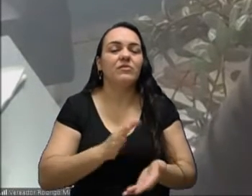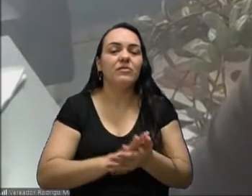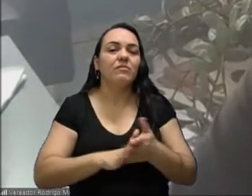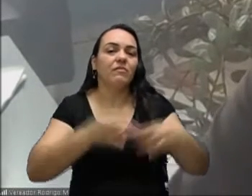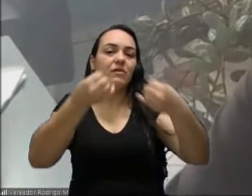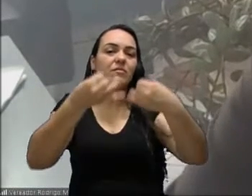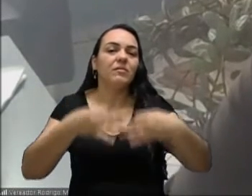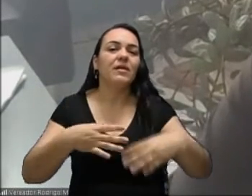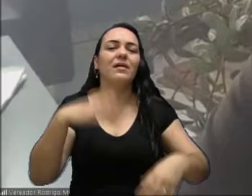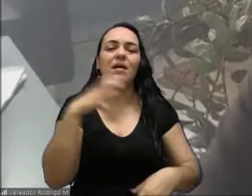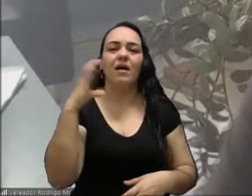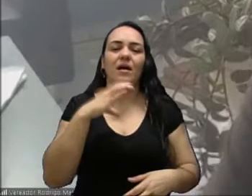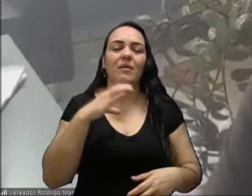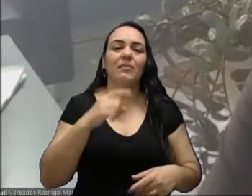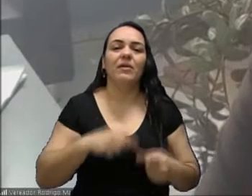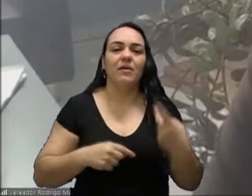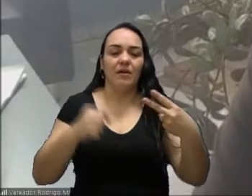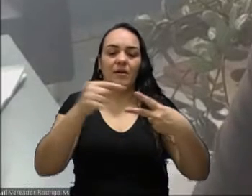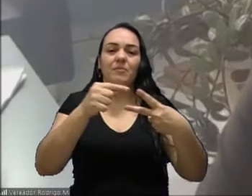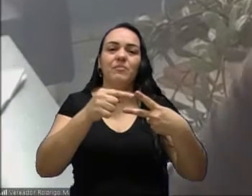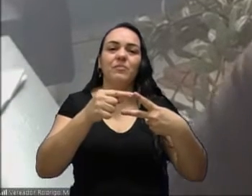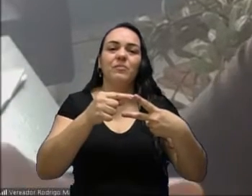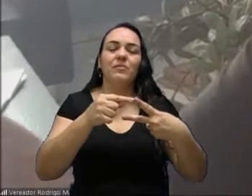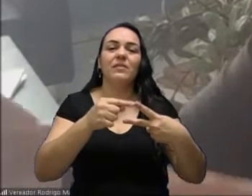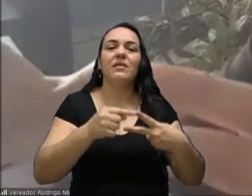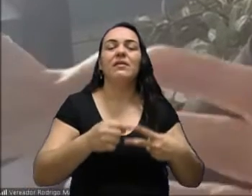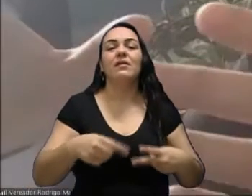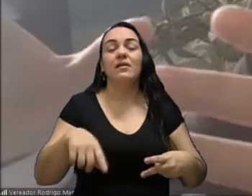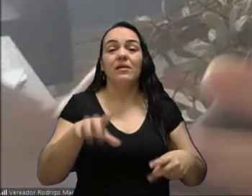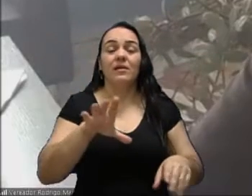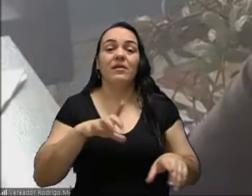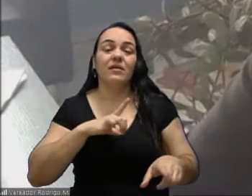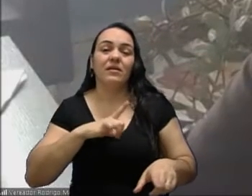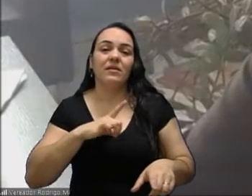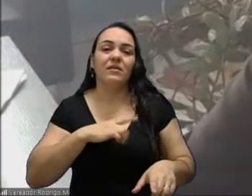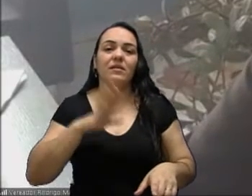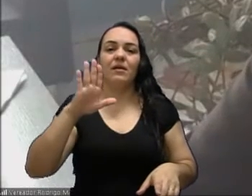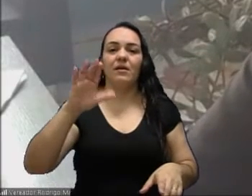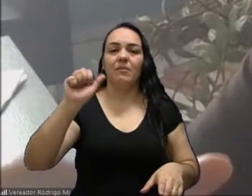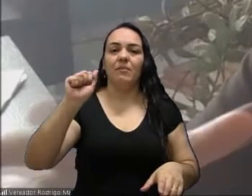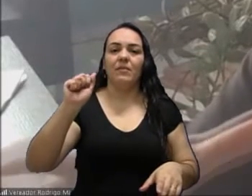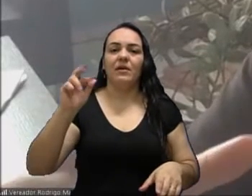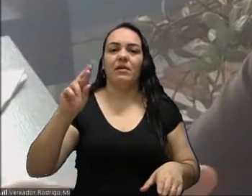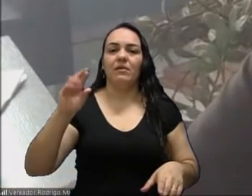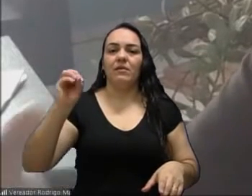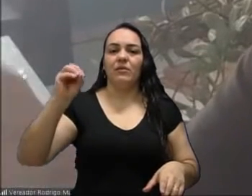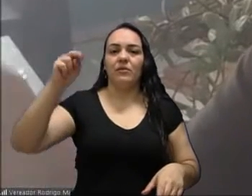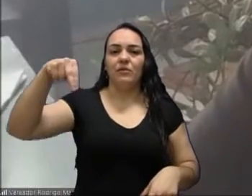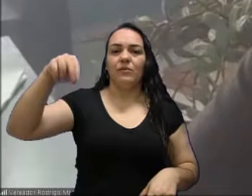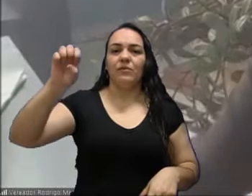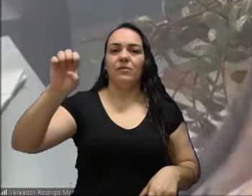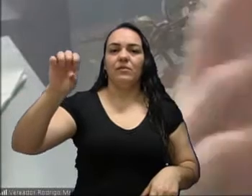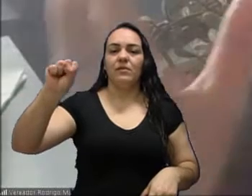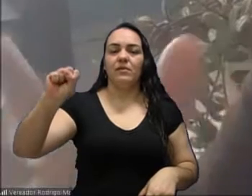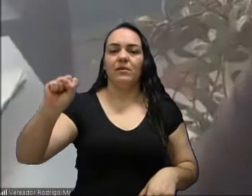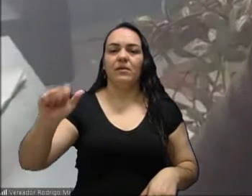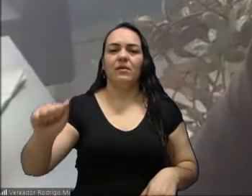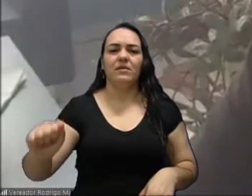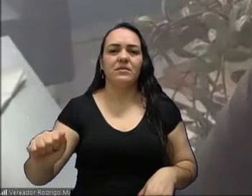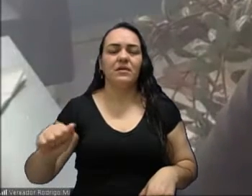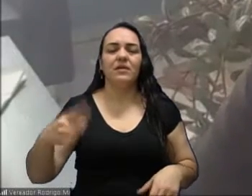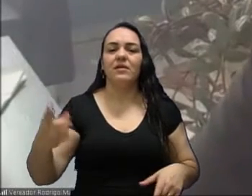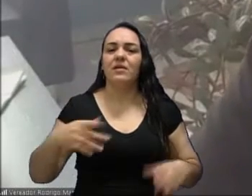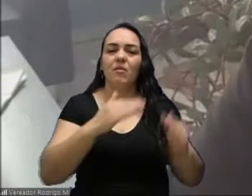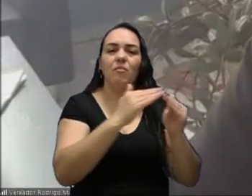rapidamente. O primeiro tema, havia ali no Baronesa, alguns moradores que já estavam há